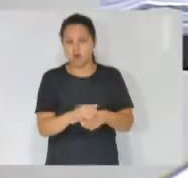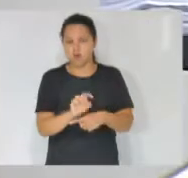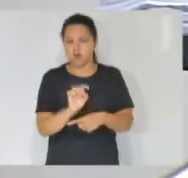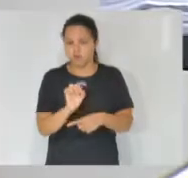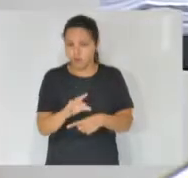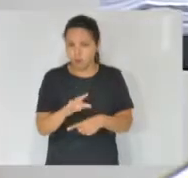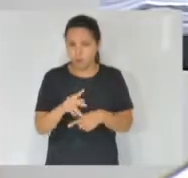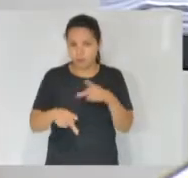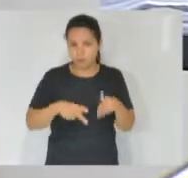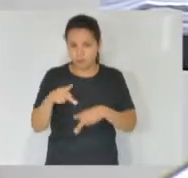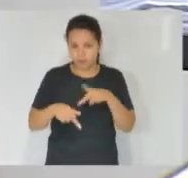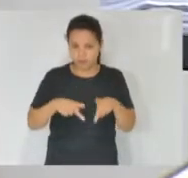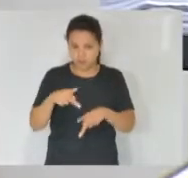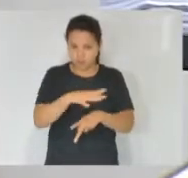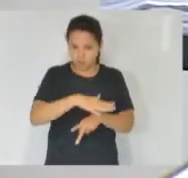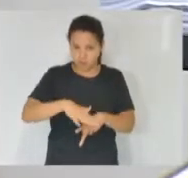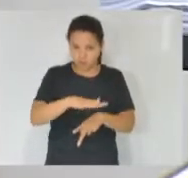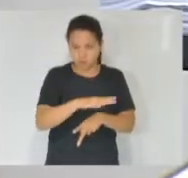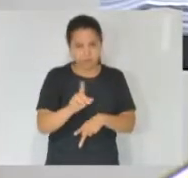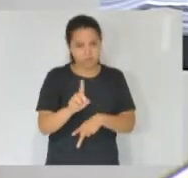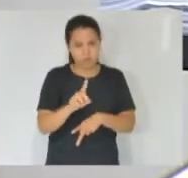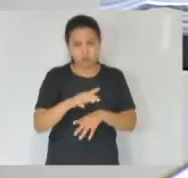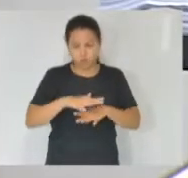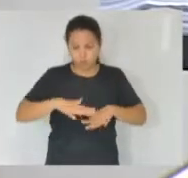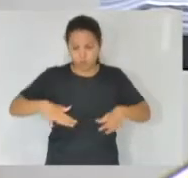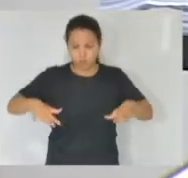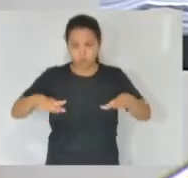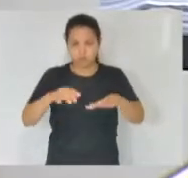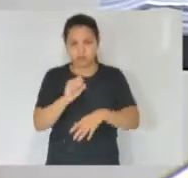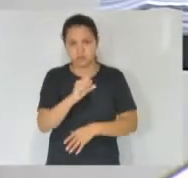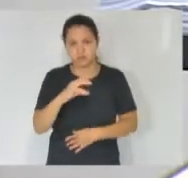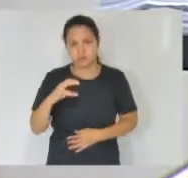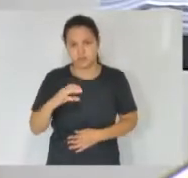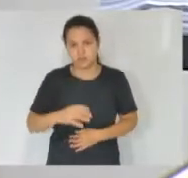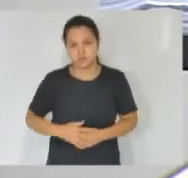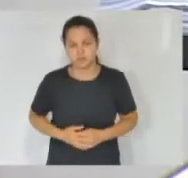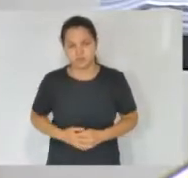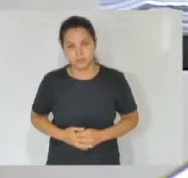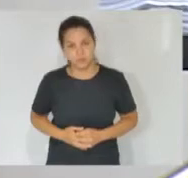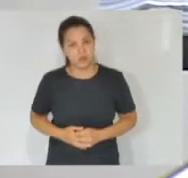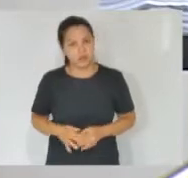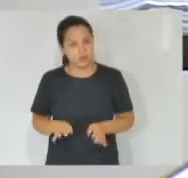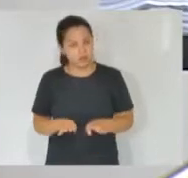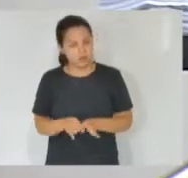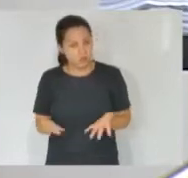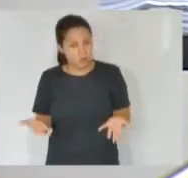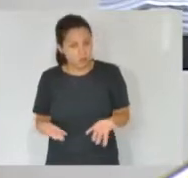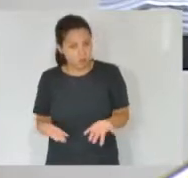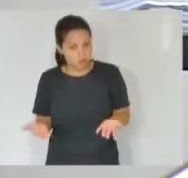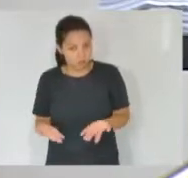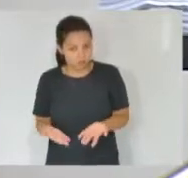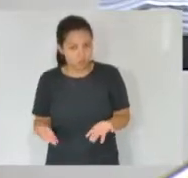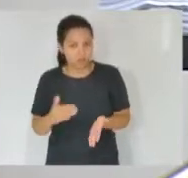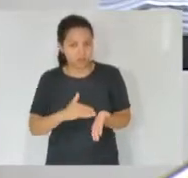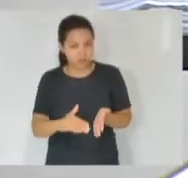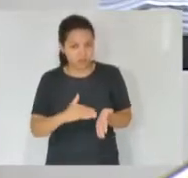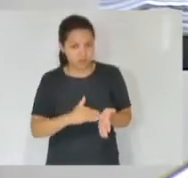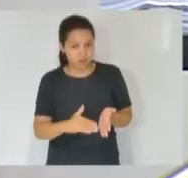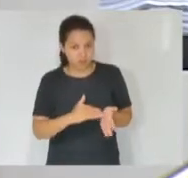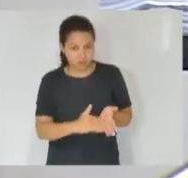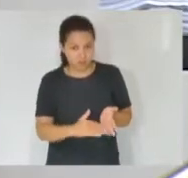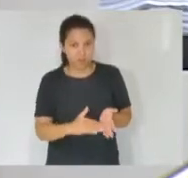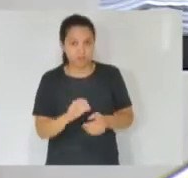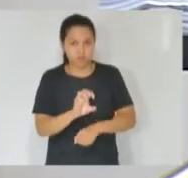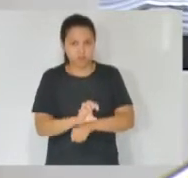Curitibanos daquela região, mas também de toda Santa Catarina. Inclusive hoje, o nosso secretário de Estado está